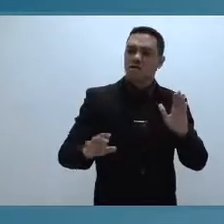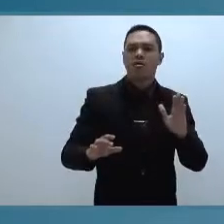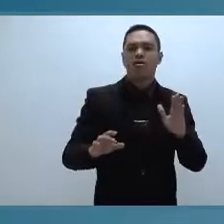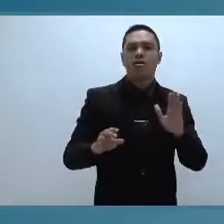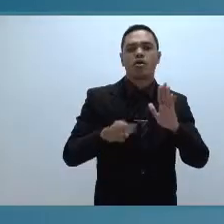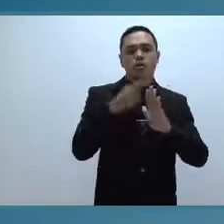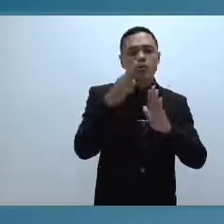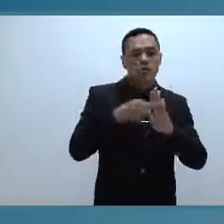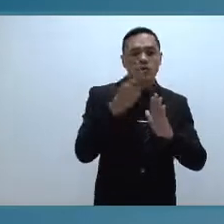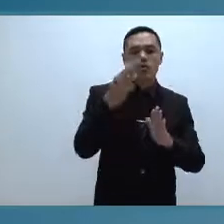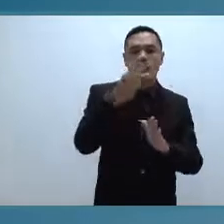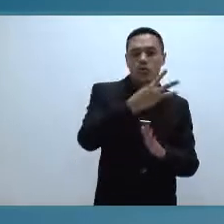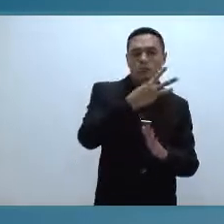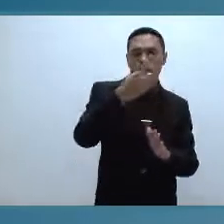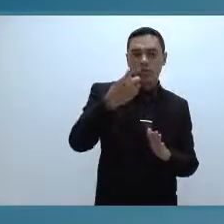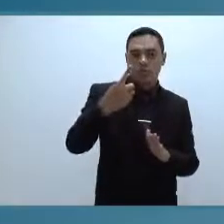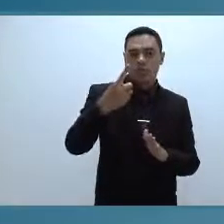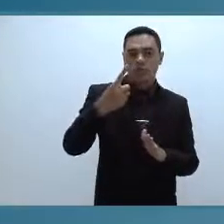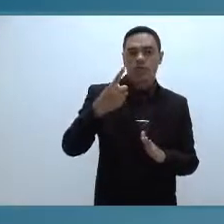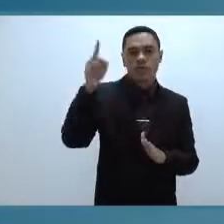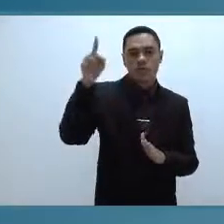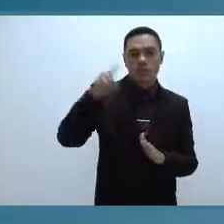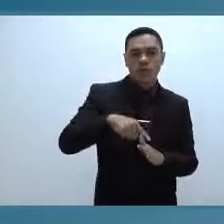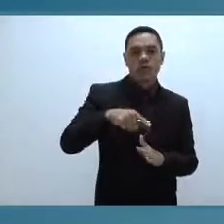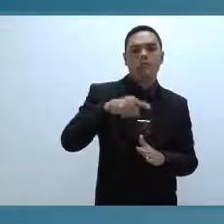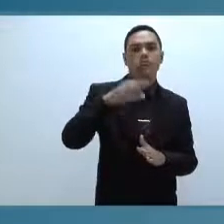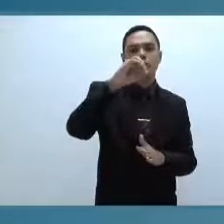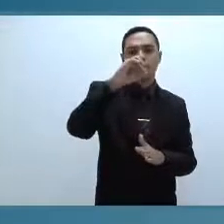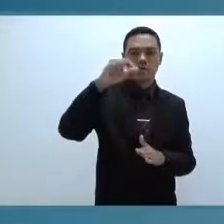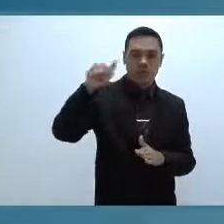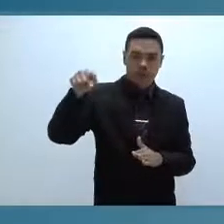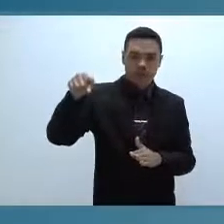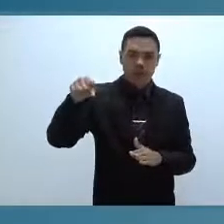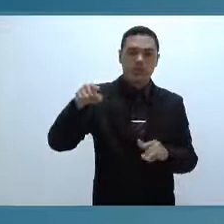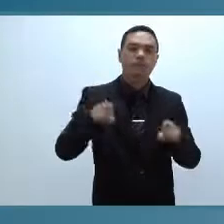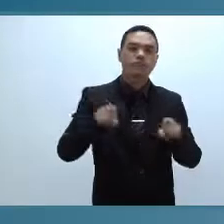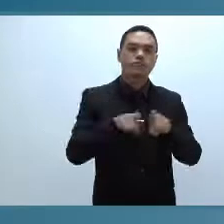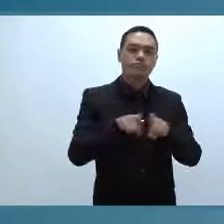do Conselho Nacional de Justiça, bem como da resolução